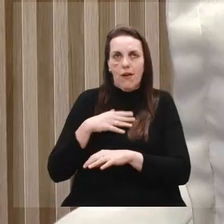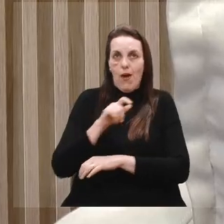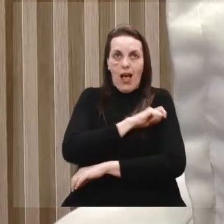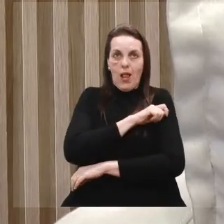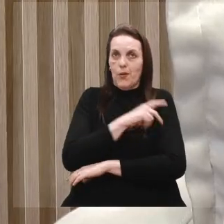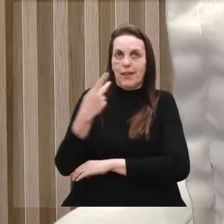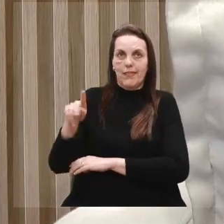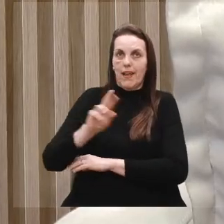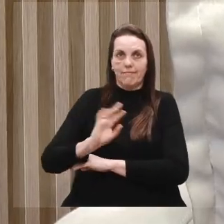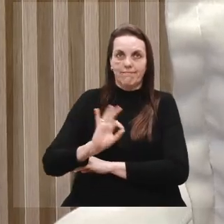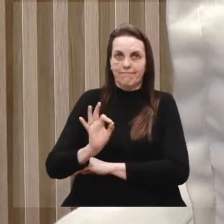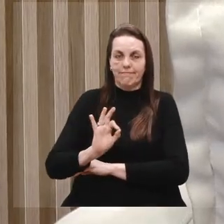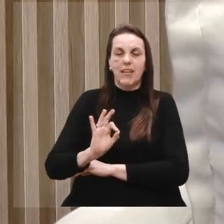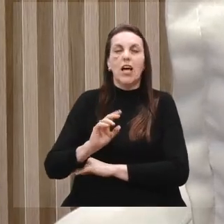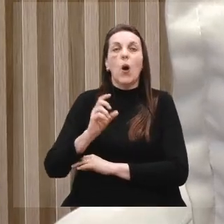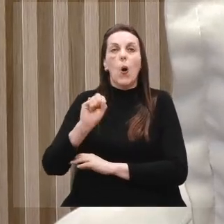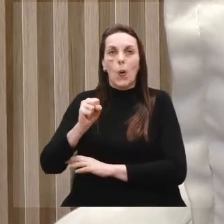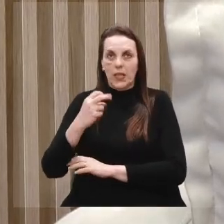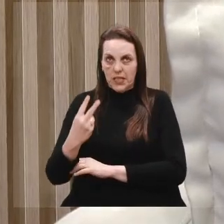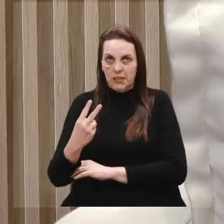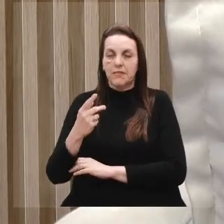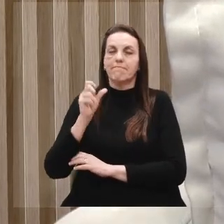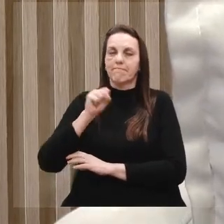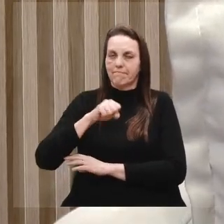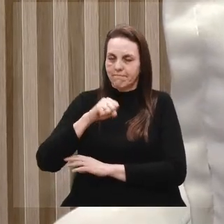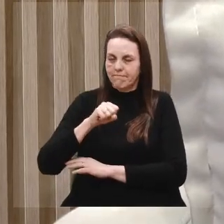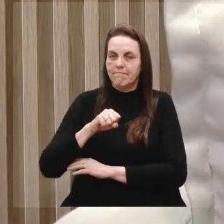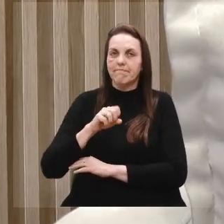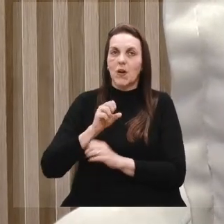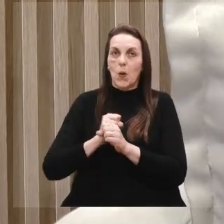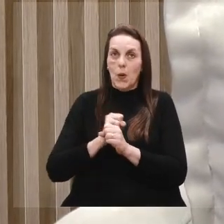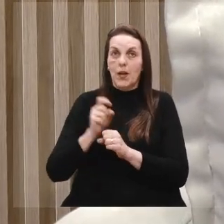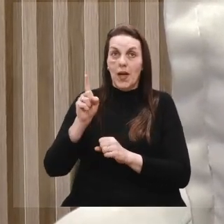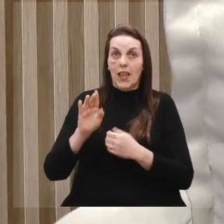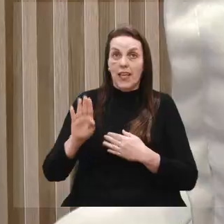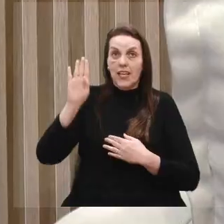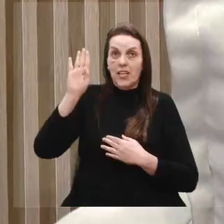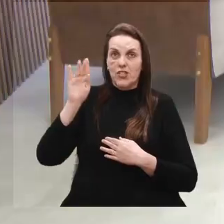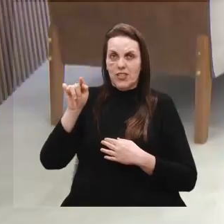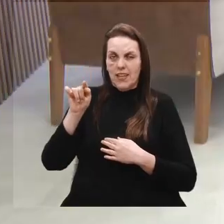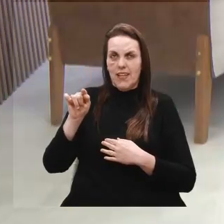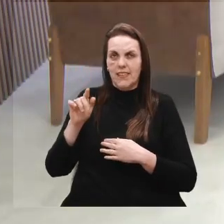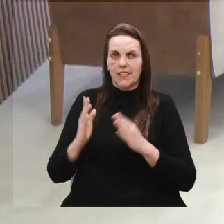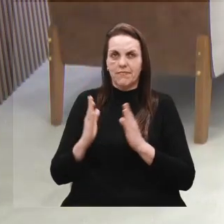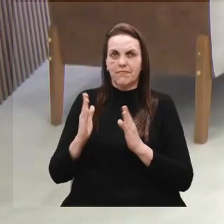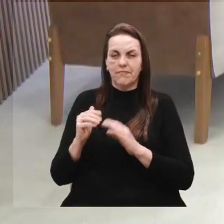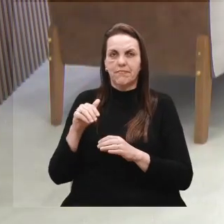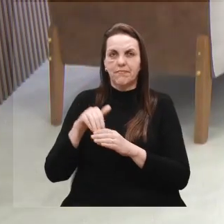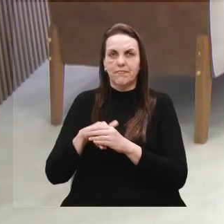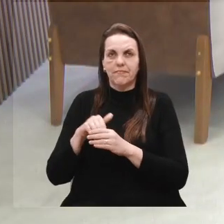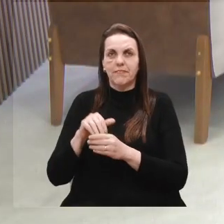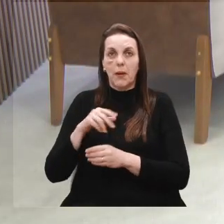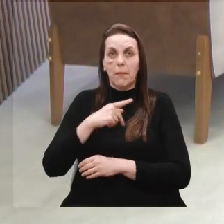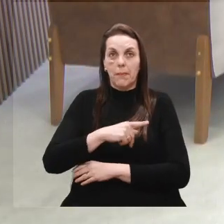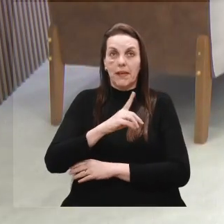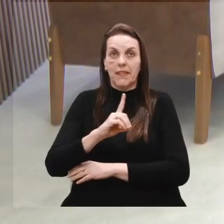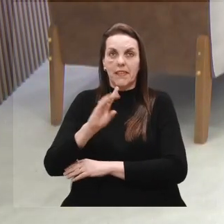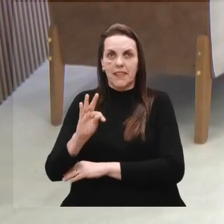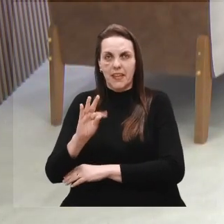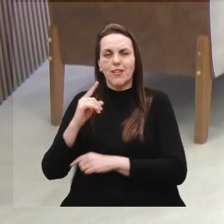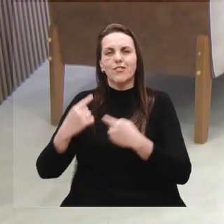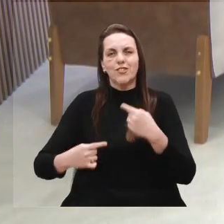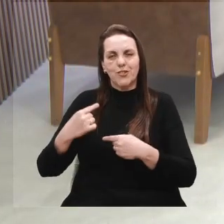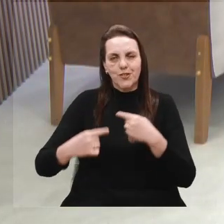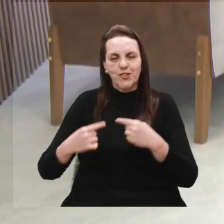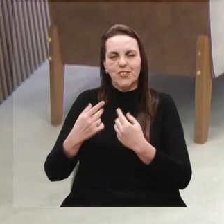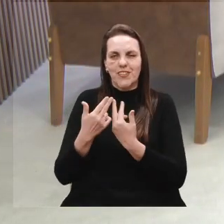aluna dela. Mas em 82, e foi o ano que ela era candidata. Então, ela era candidata pelo PDT, a